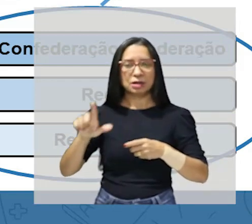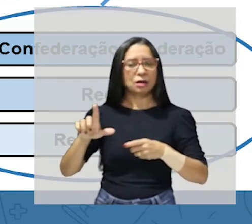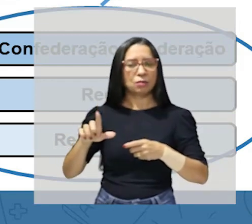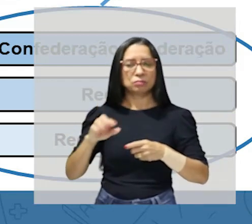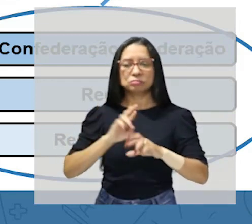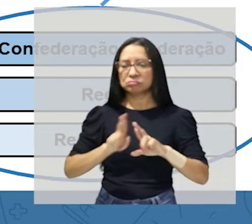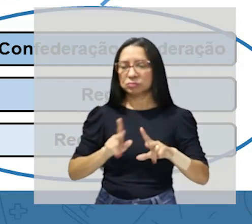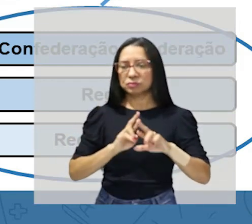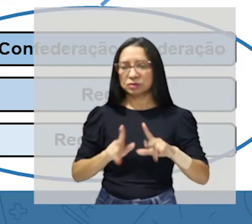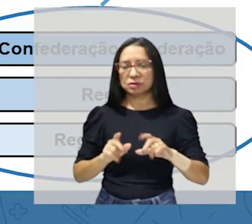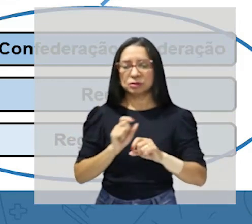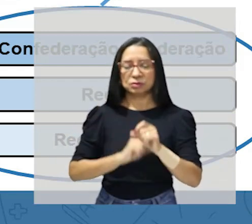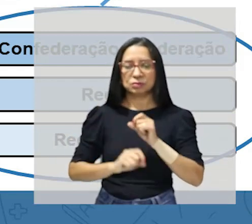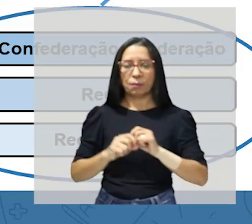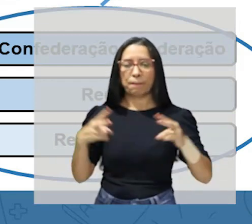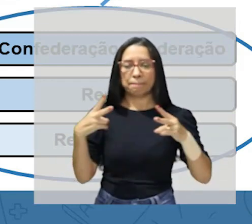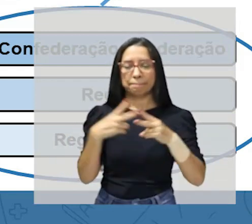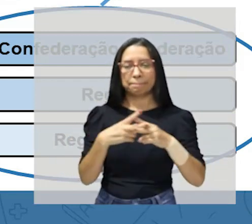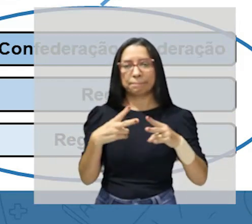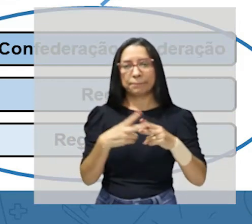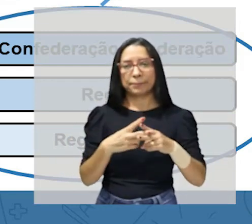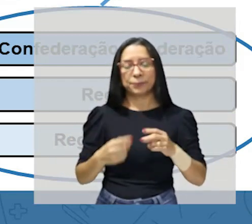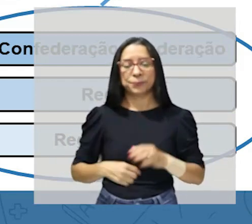diferente do brigar.